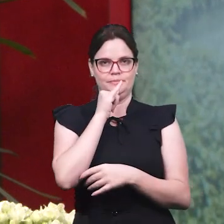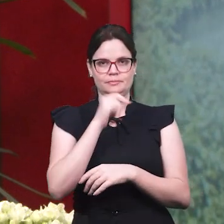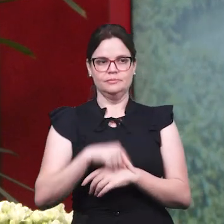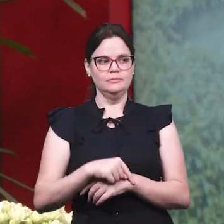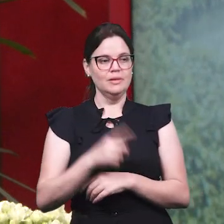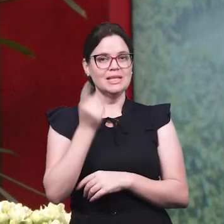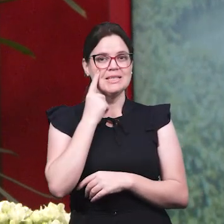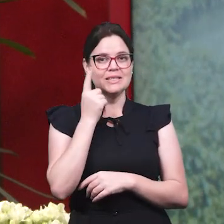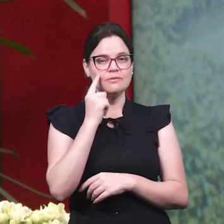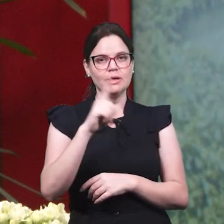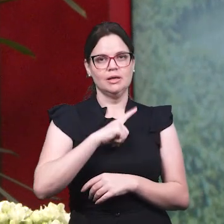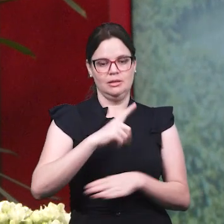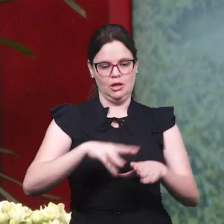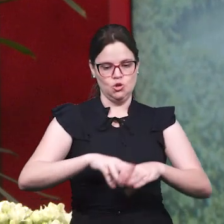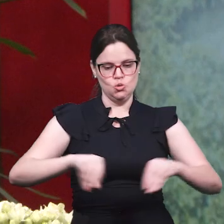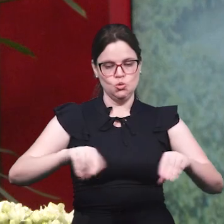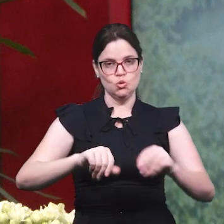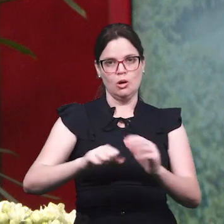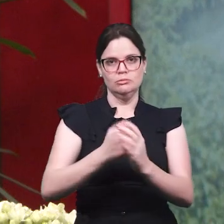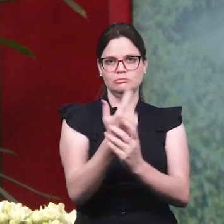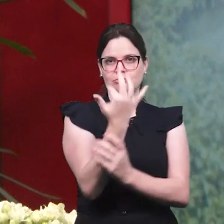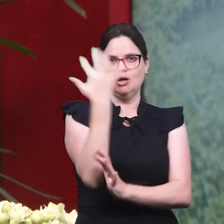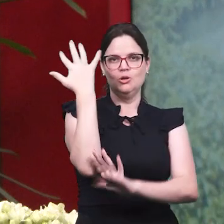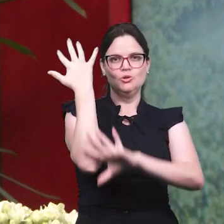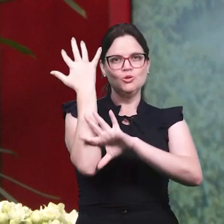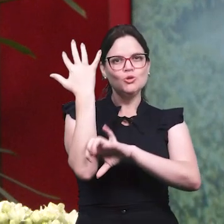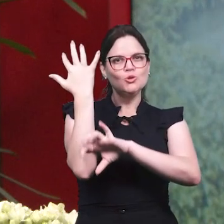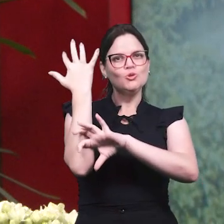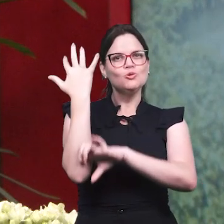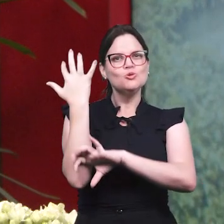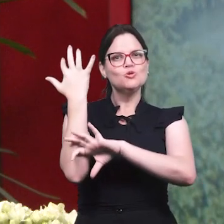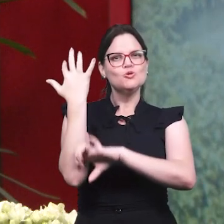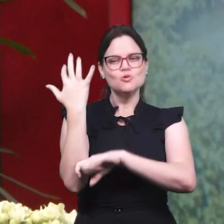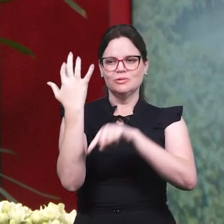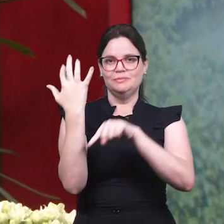ela consome muito nutriente do solo, você, para